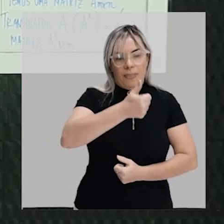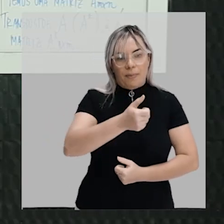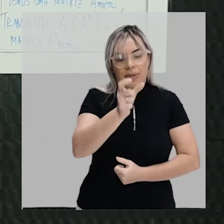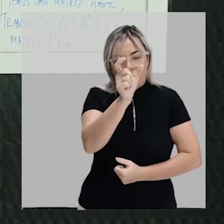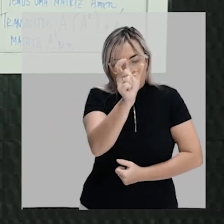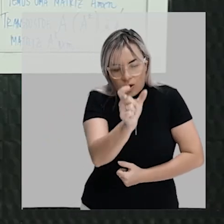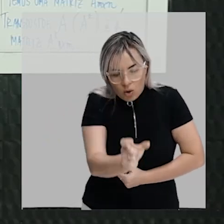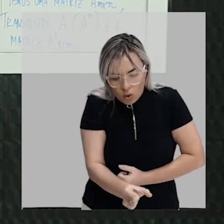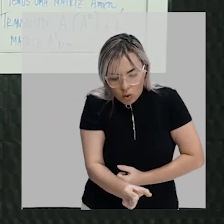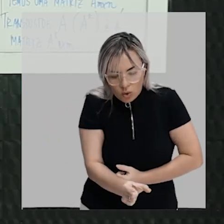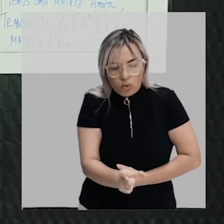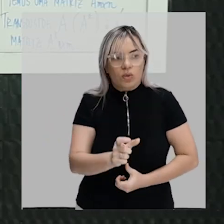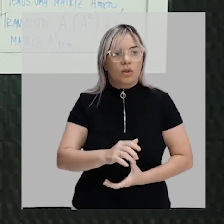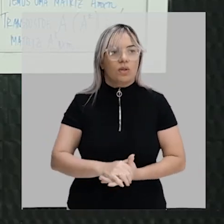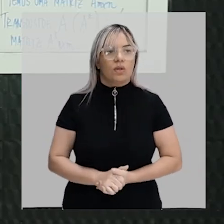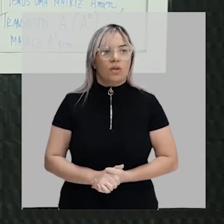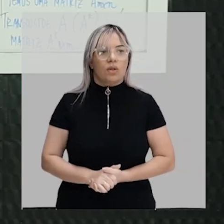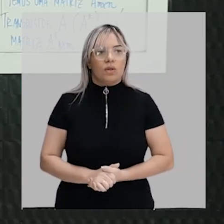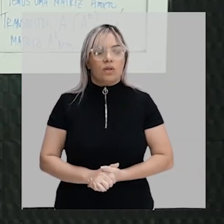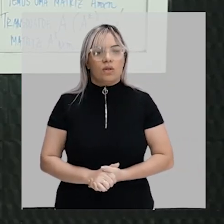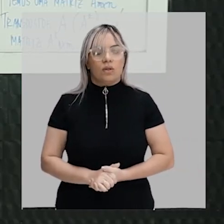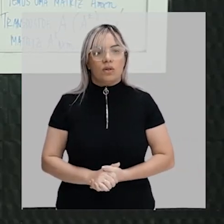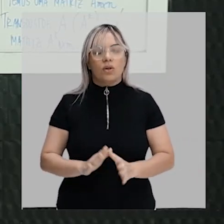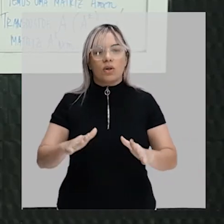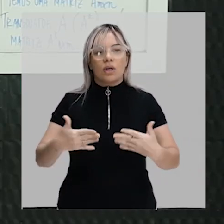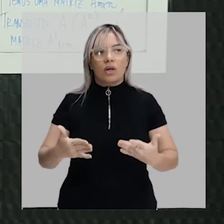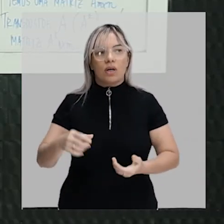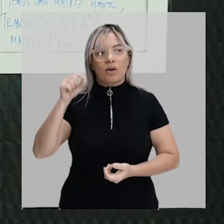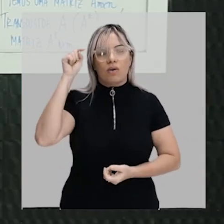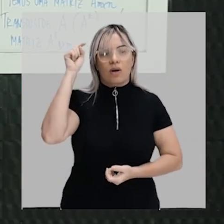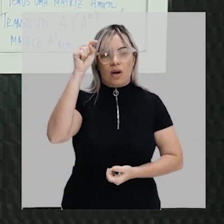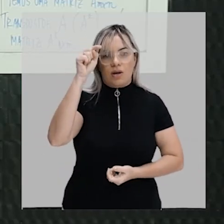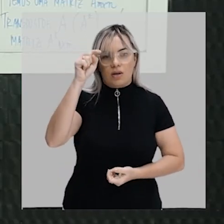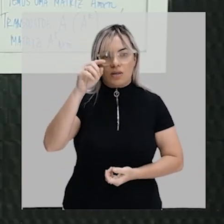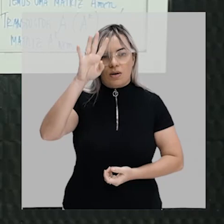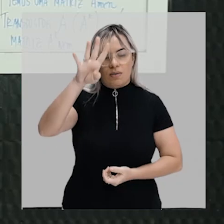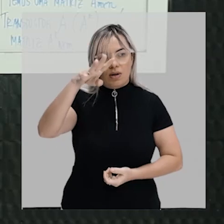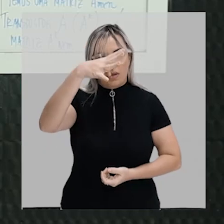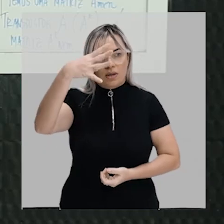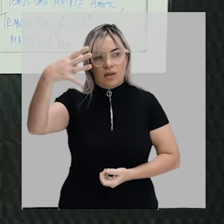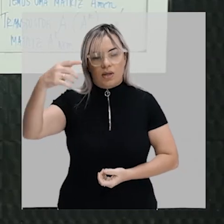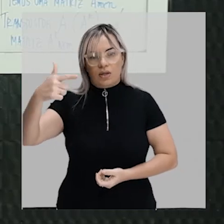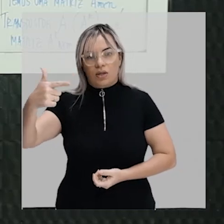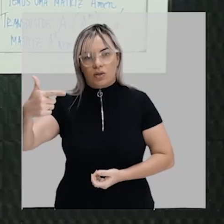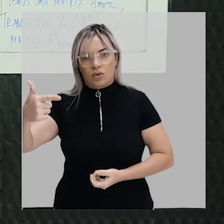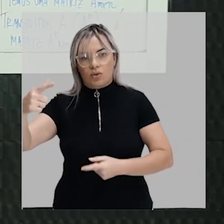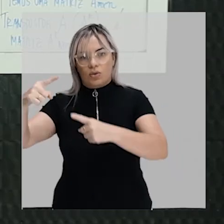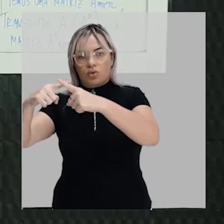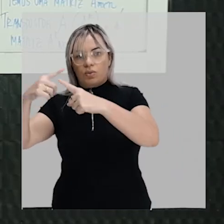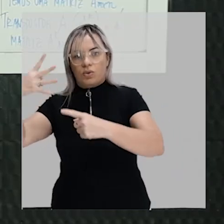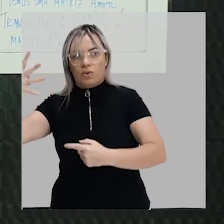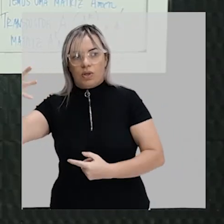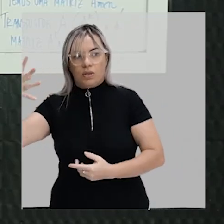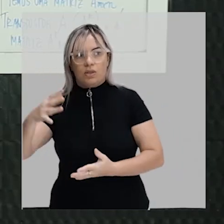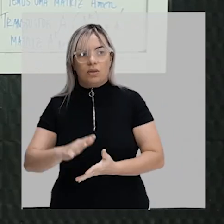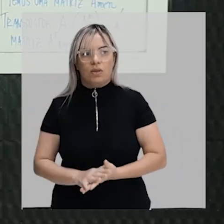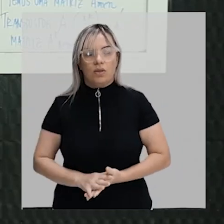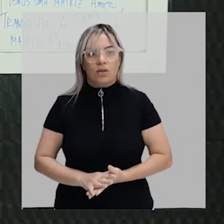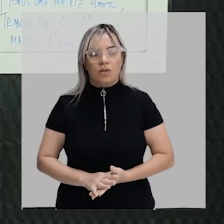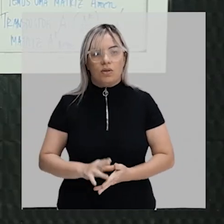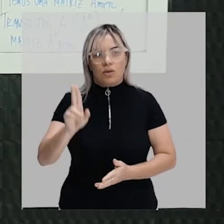do que dois por quatro né duas linhas e quatro colunas Tá então vamos pegar essa primeira linha aqui ó